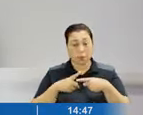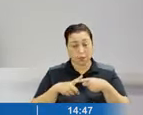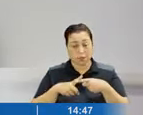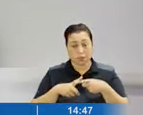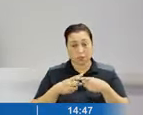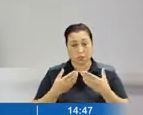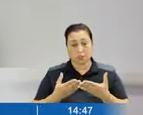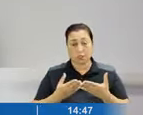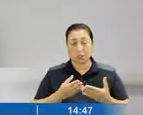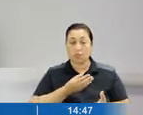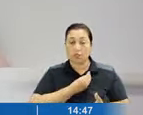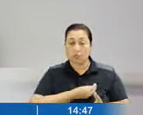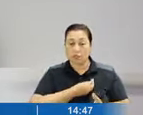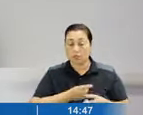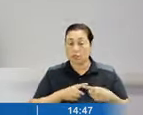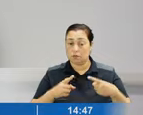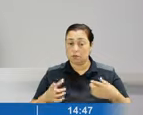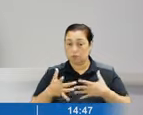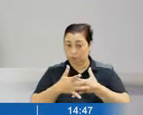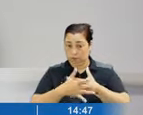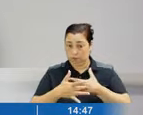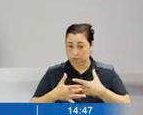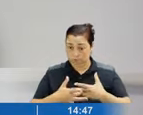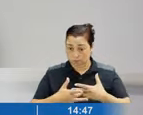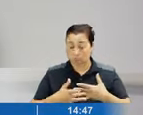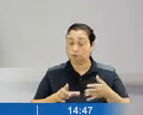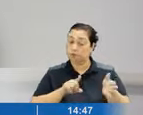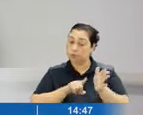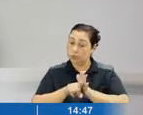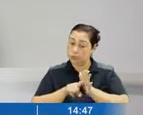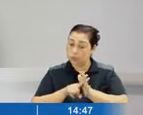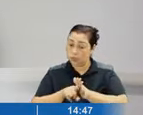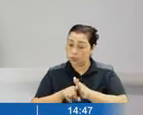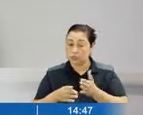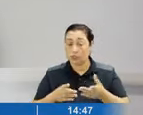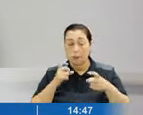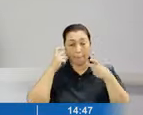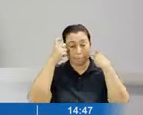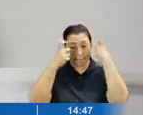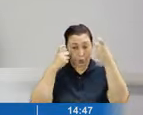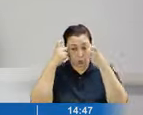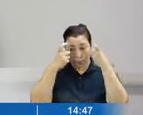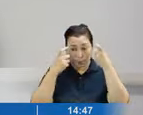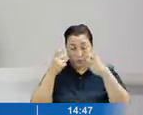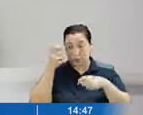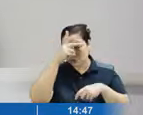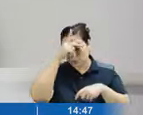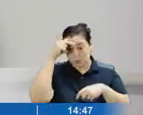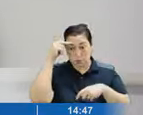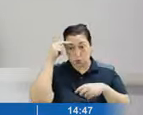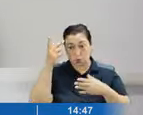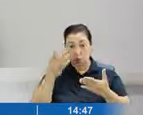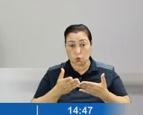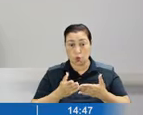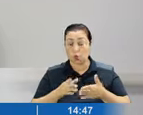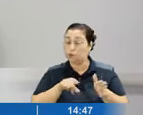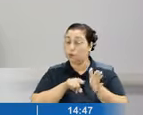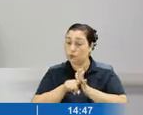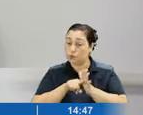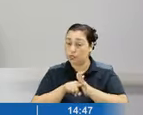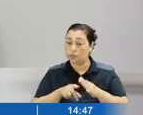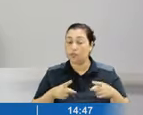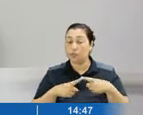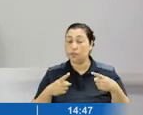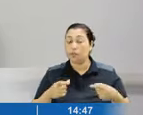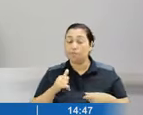quê? Porque existem mais exames, mais buscativas, né, uma preocupação da população em investigar.